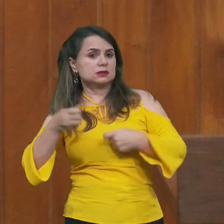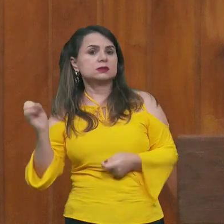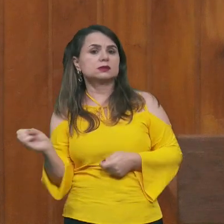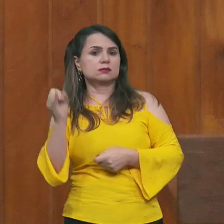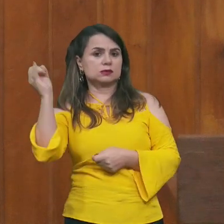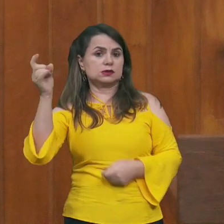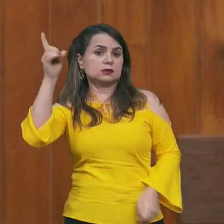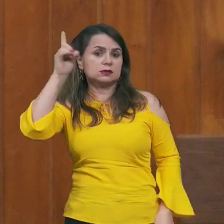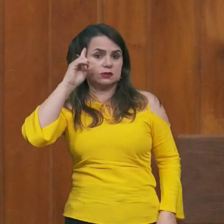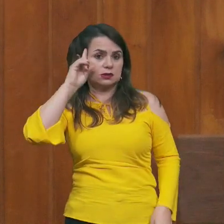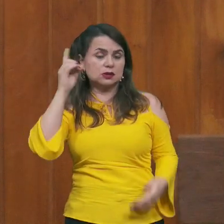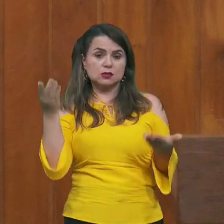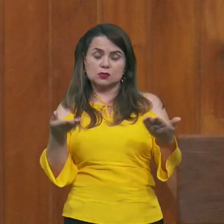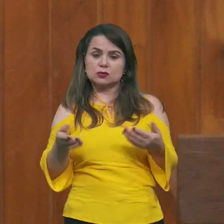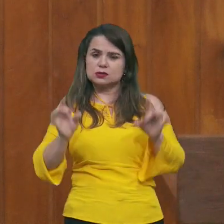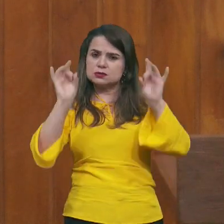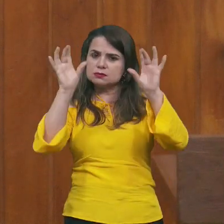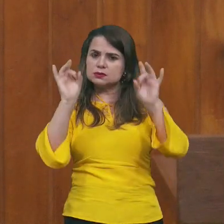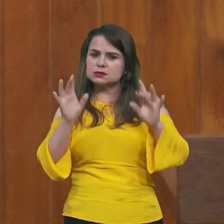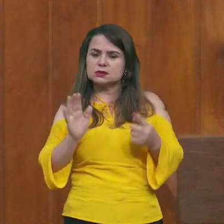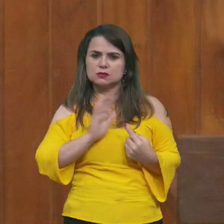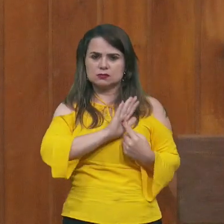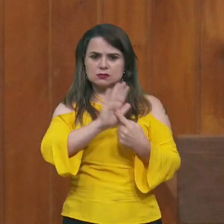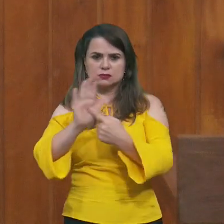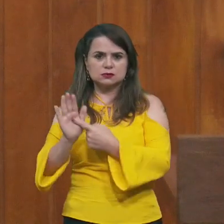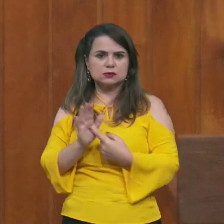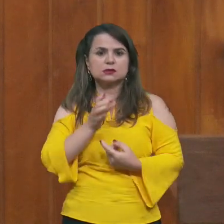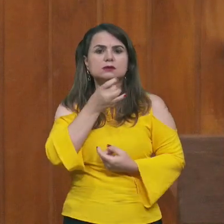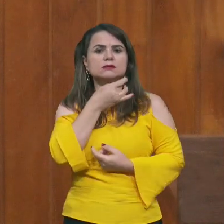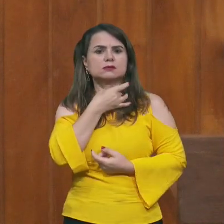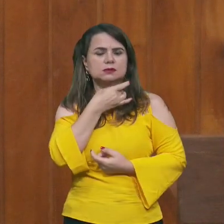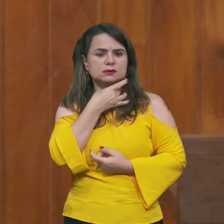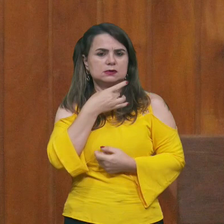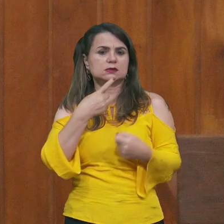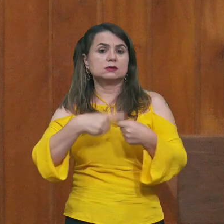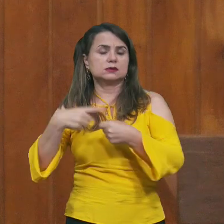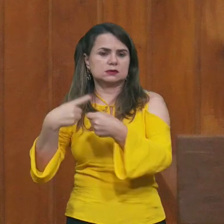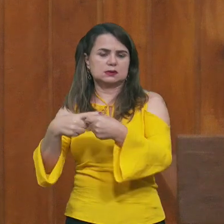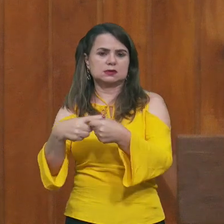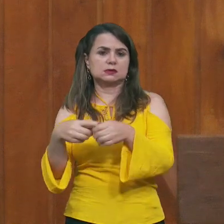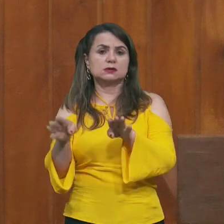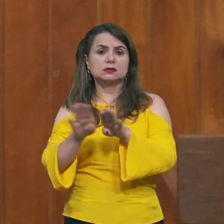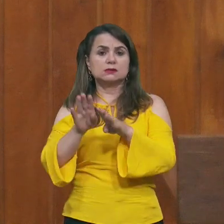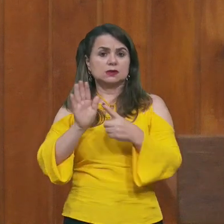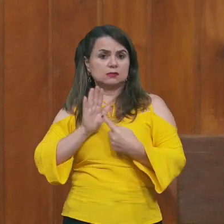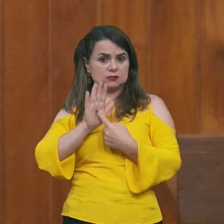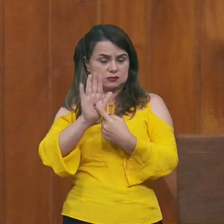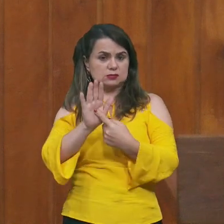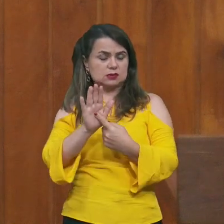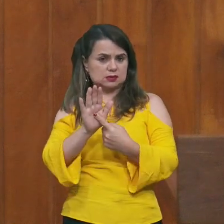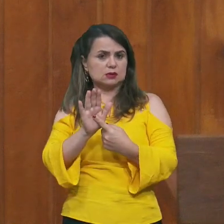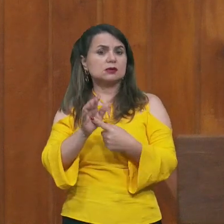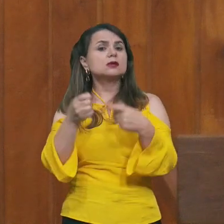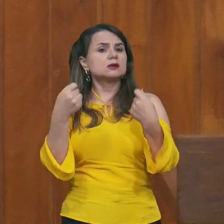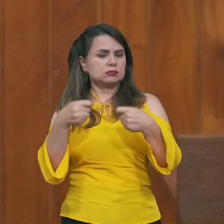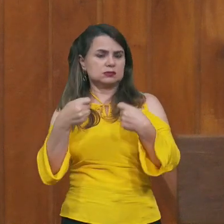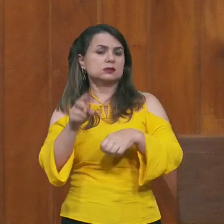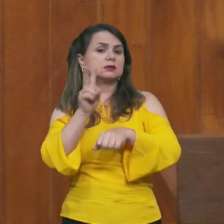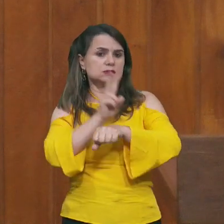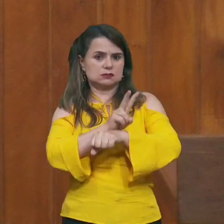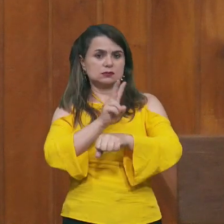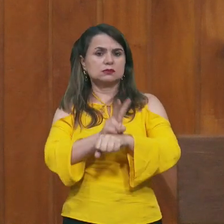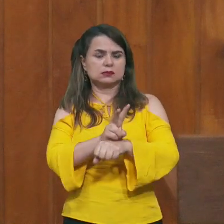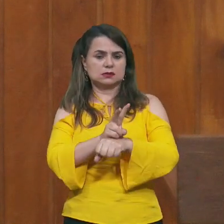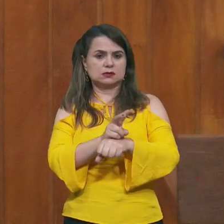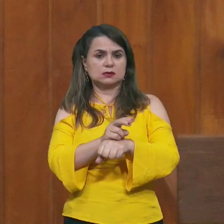nosso calendário, no calendário de nossa cidade, e mostrar que nos importamos. Sabemos que